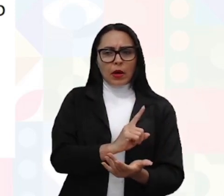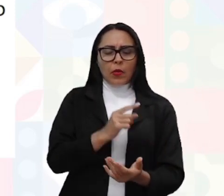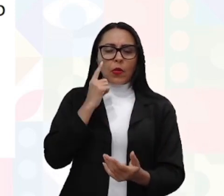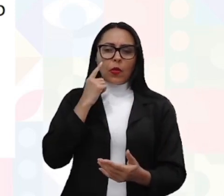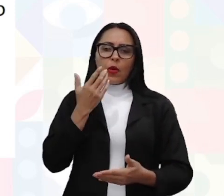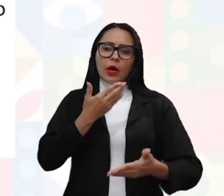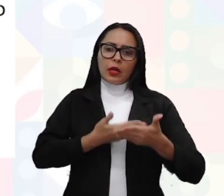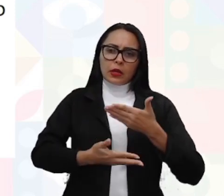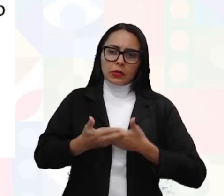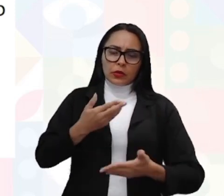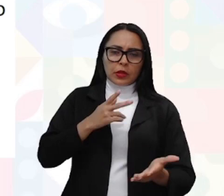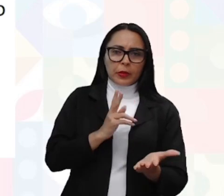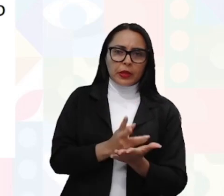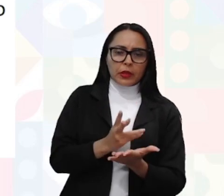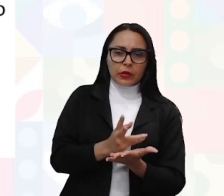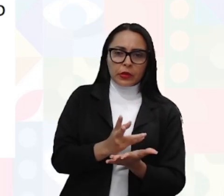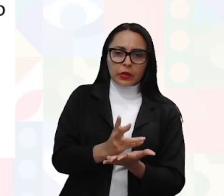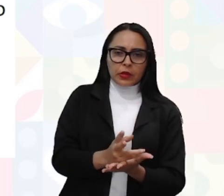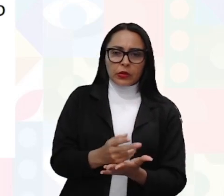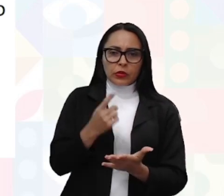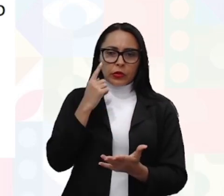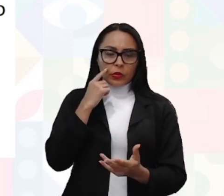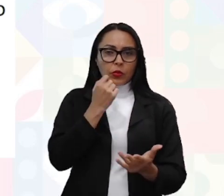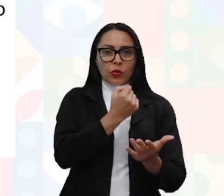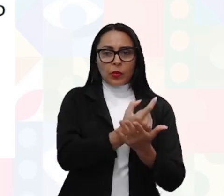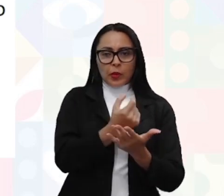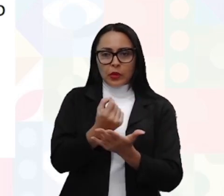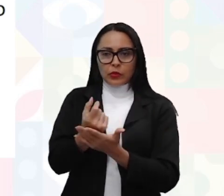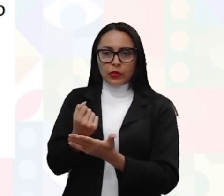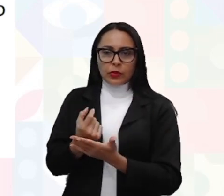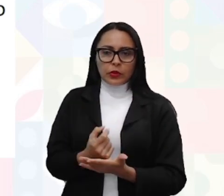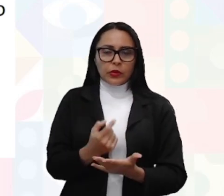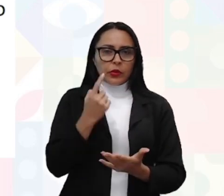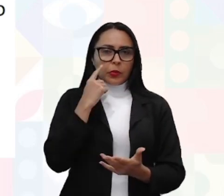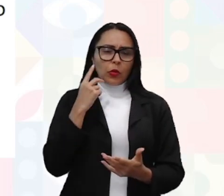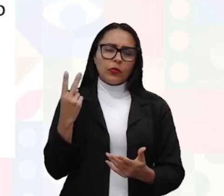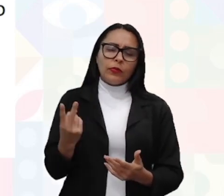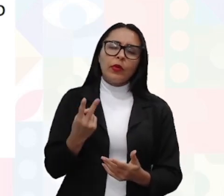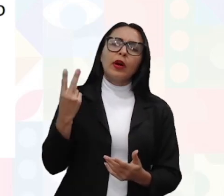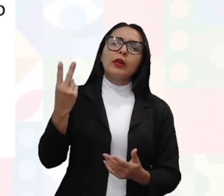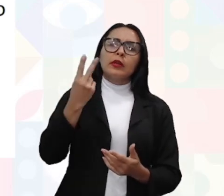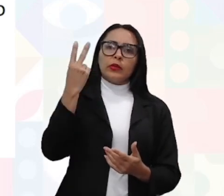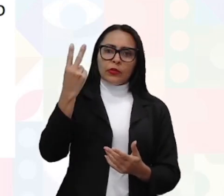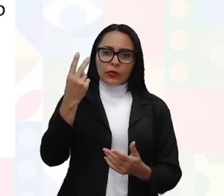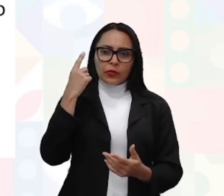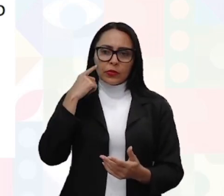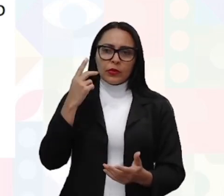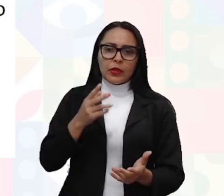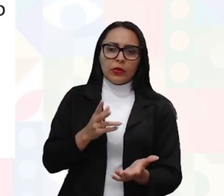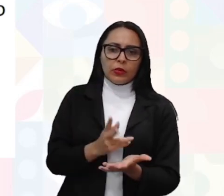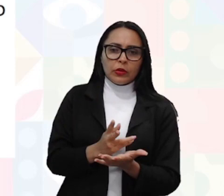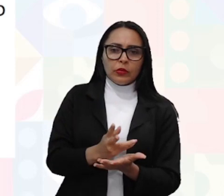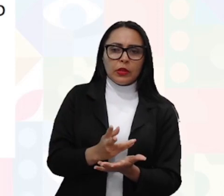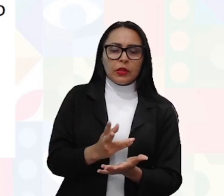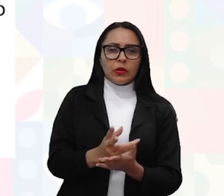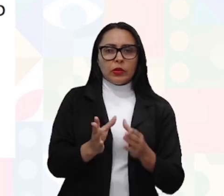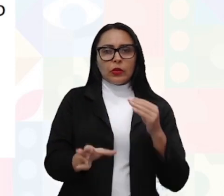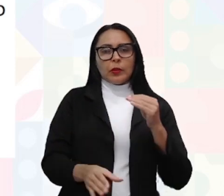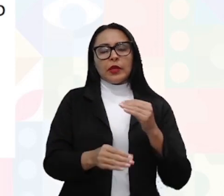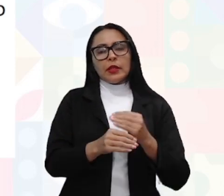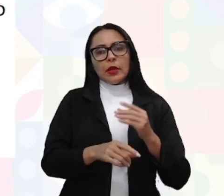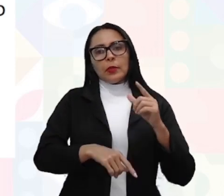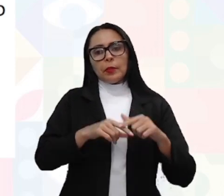relacionamento contínuo entre fornecedores e compradores trata-se de um ponto valioso na manutenção dos suprimentos e